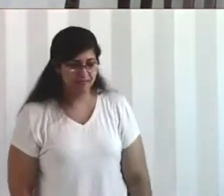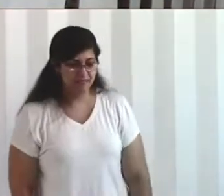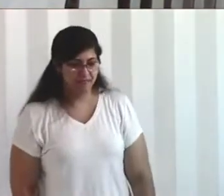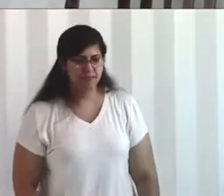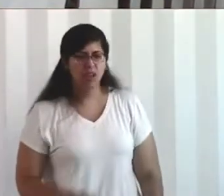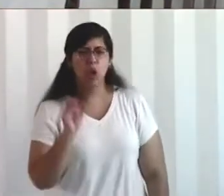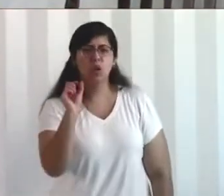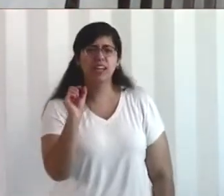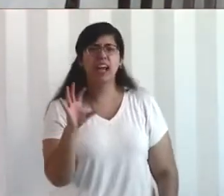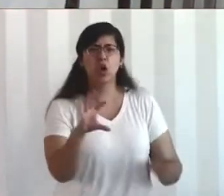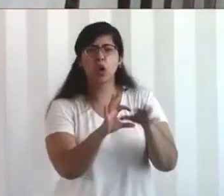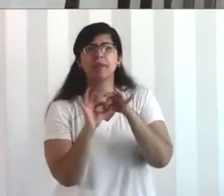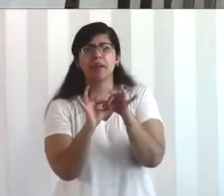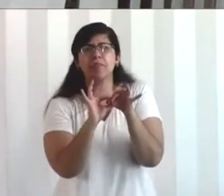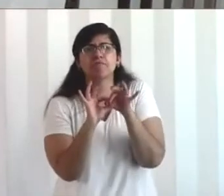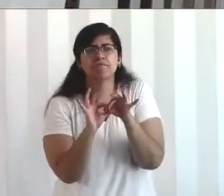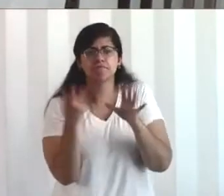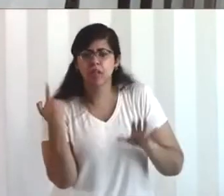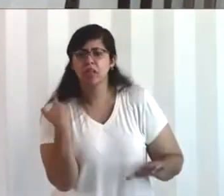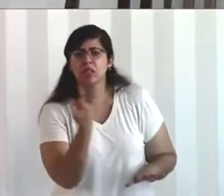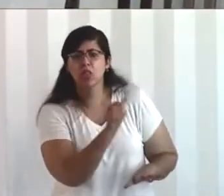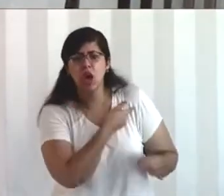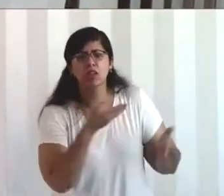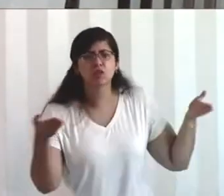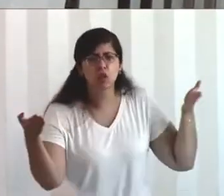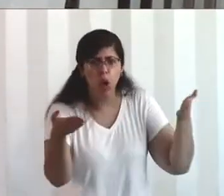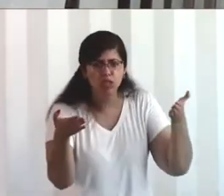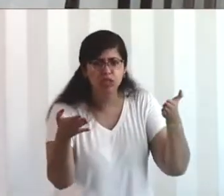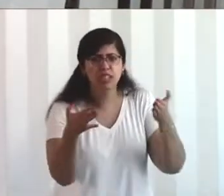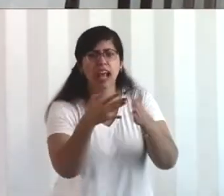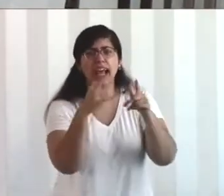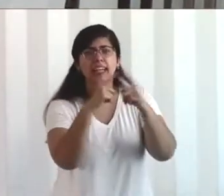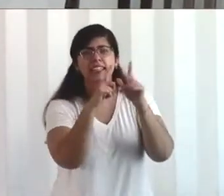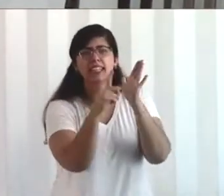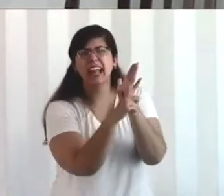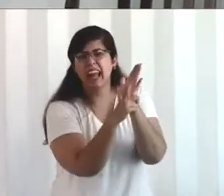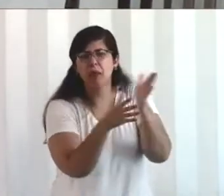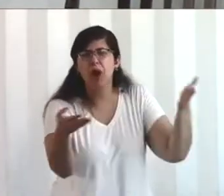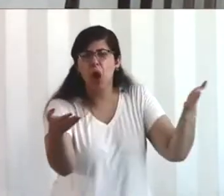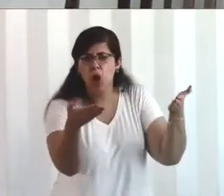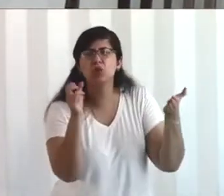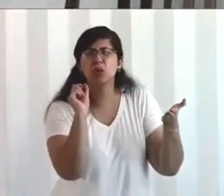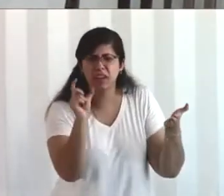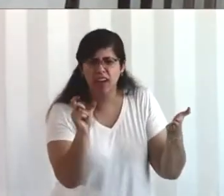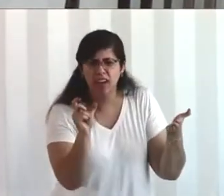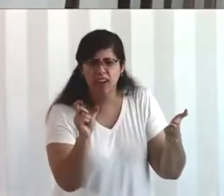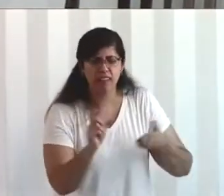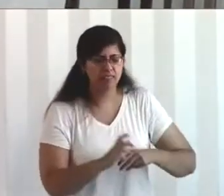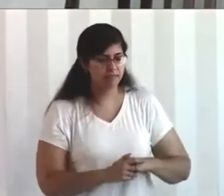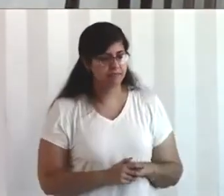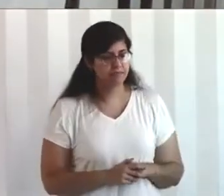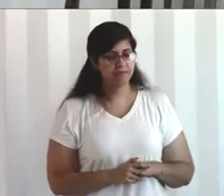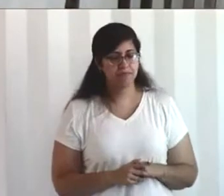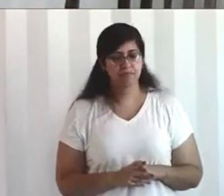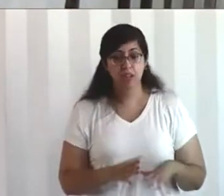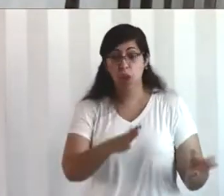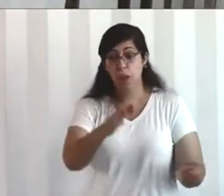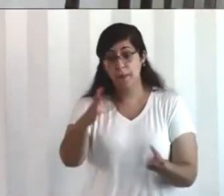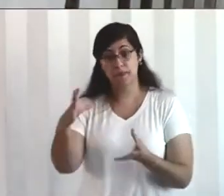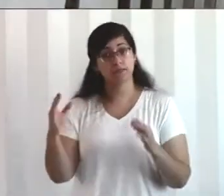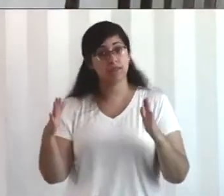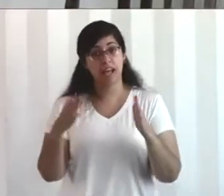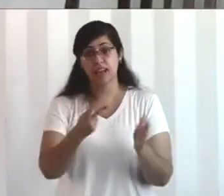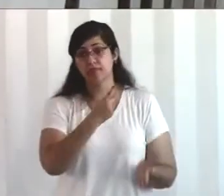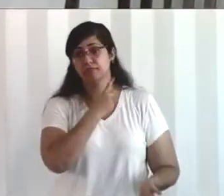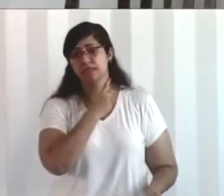comunhão para nós? Nós somos a Igreja Presbiteriana da Lapa aqui em São Paulo, há muitas igrejas presbiterianas em São Paulo,